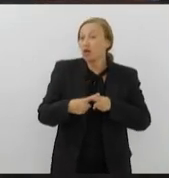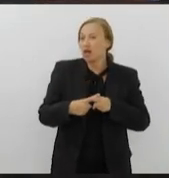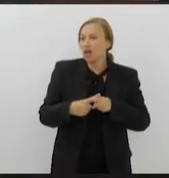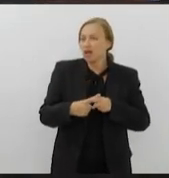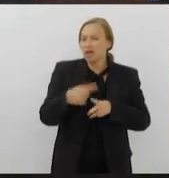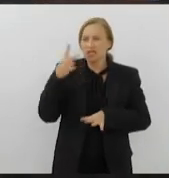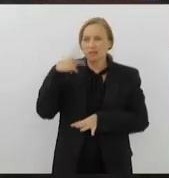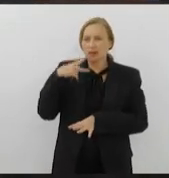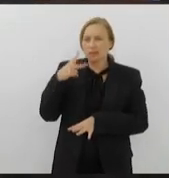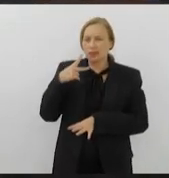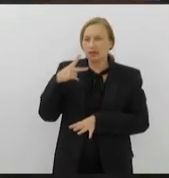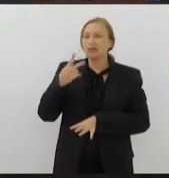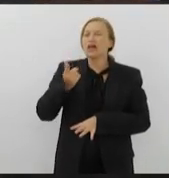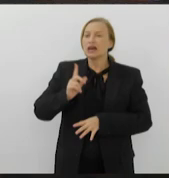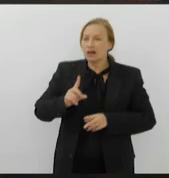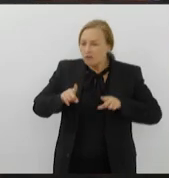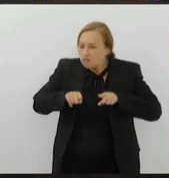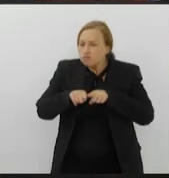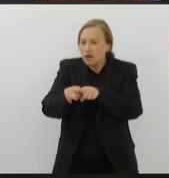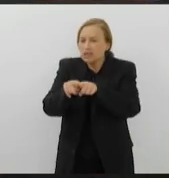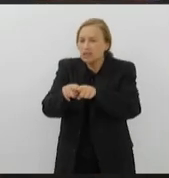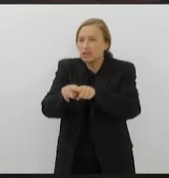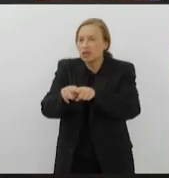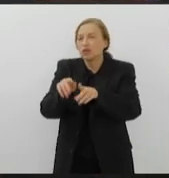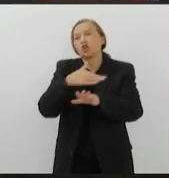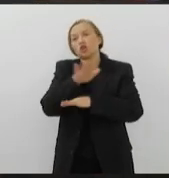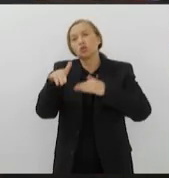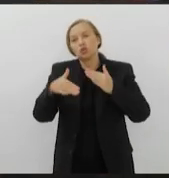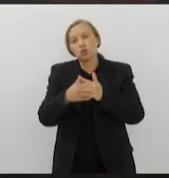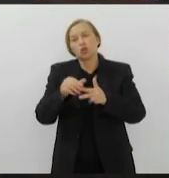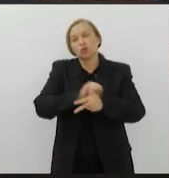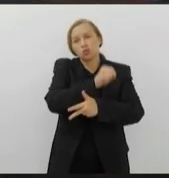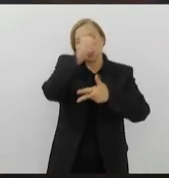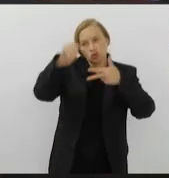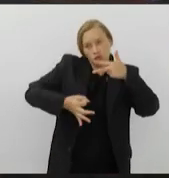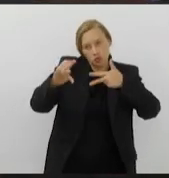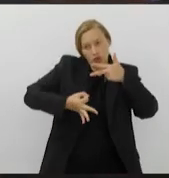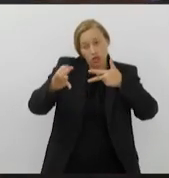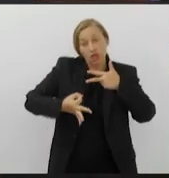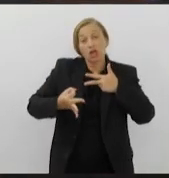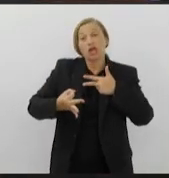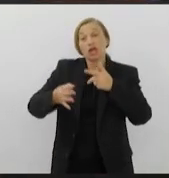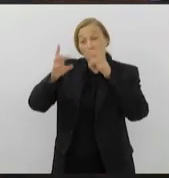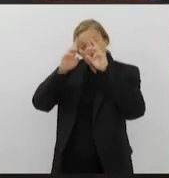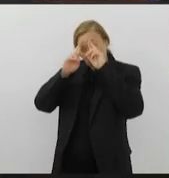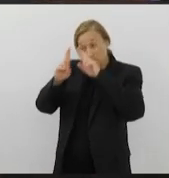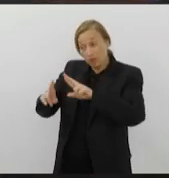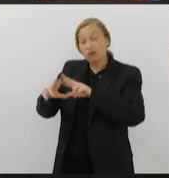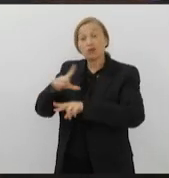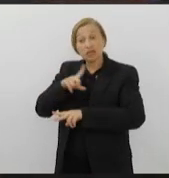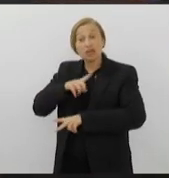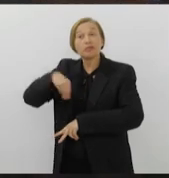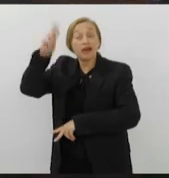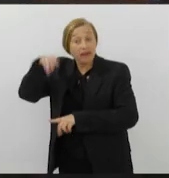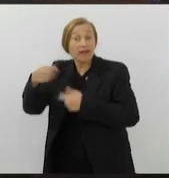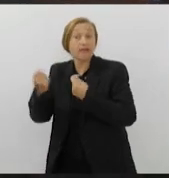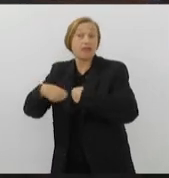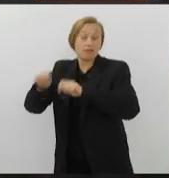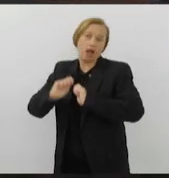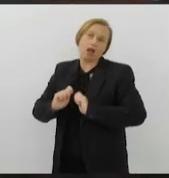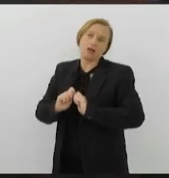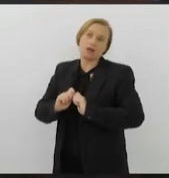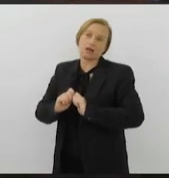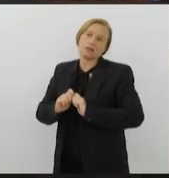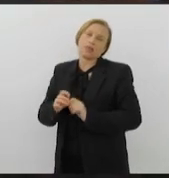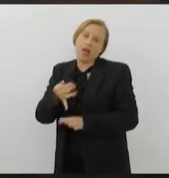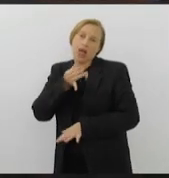foi tão parceiro dos poderes como nos últimos anos. E respeito se dá quando a gente se respeita. Eu acho que a gente não pode ter parado, por